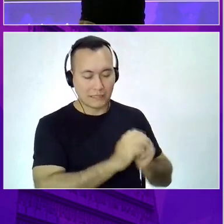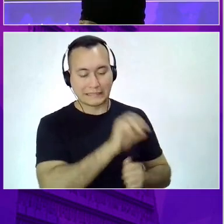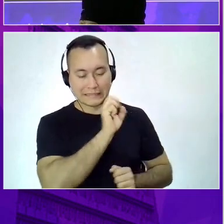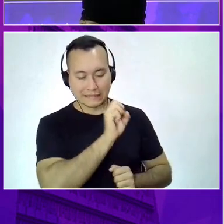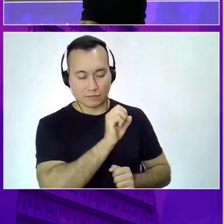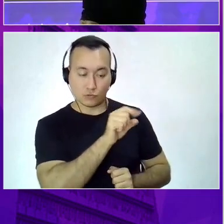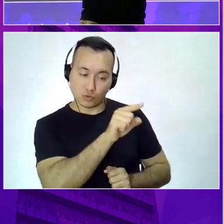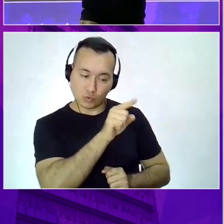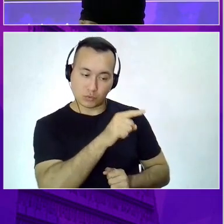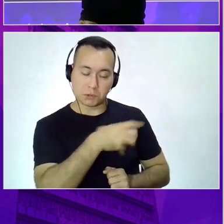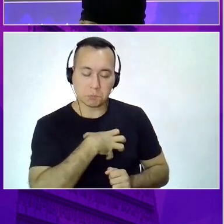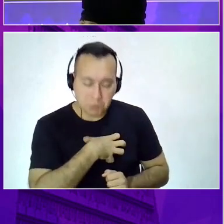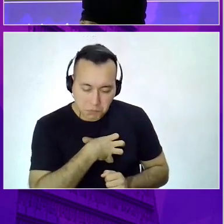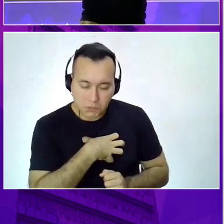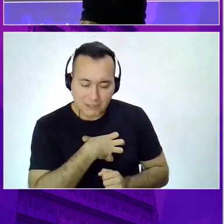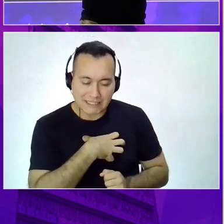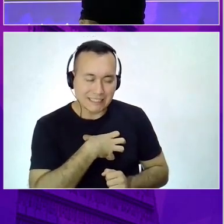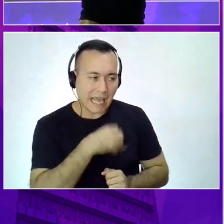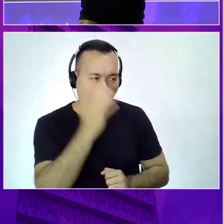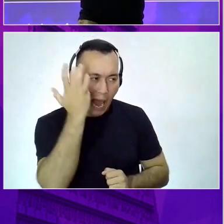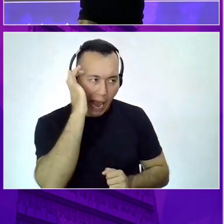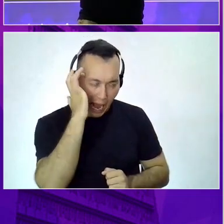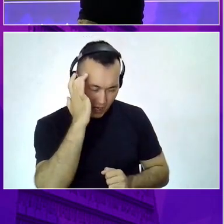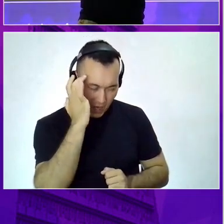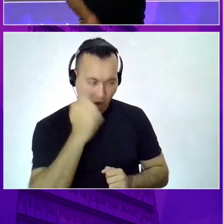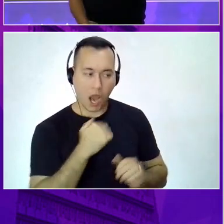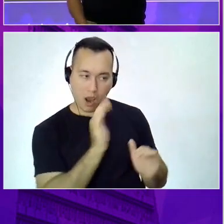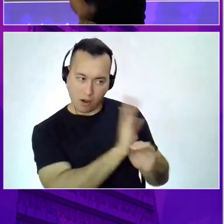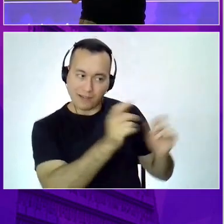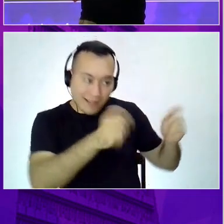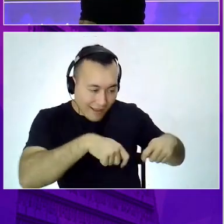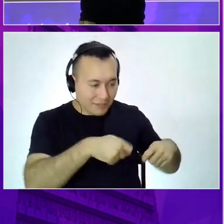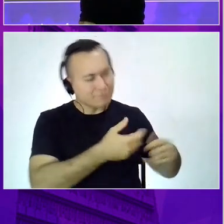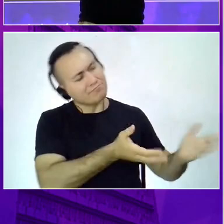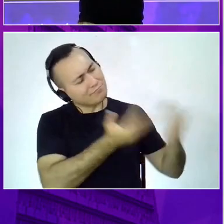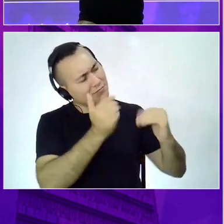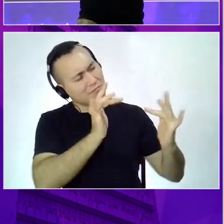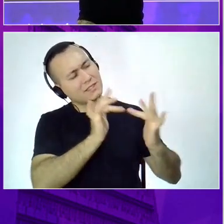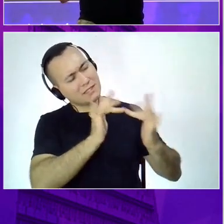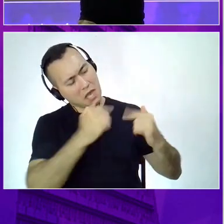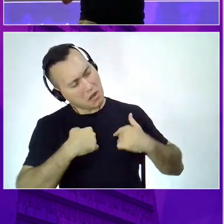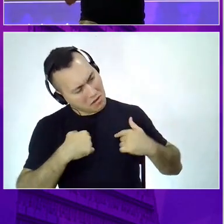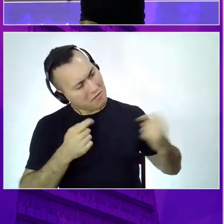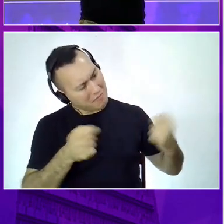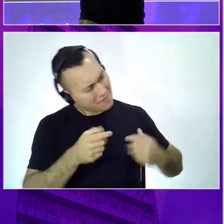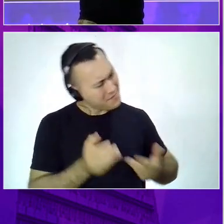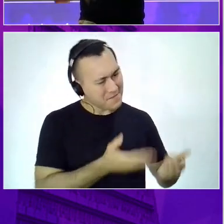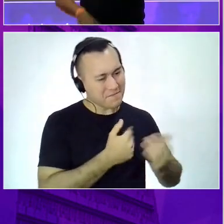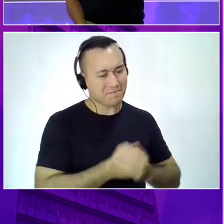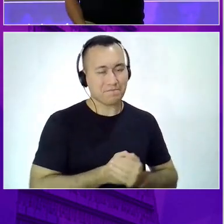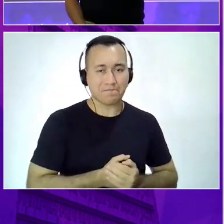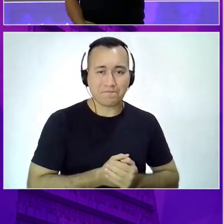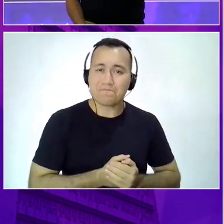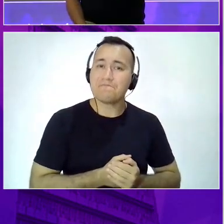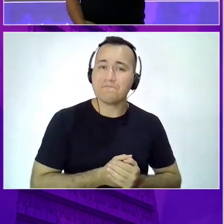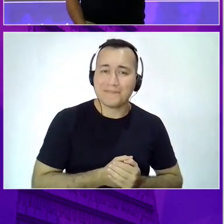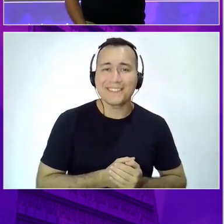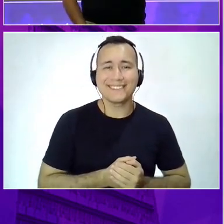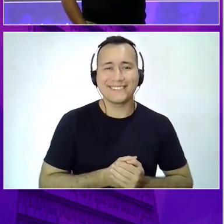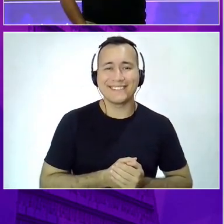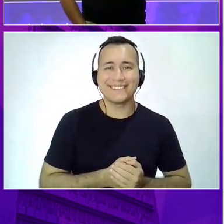você vai ver que incrível que as pessoas vão começar a te notar, pessoas que você não imaginava que seguia a tua rede social